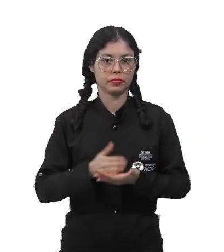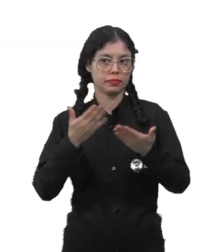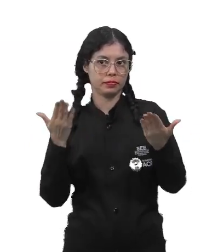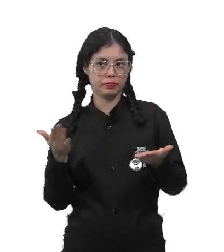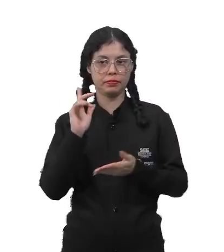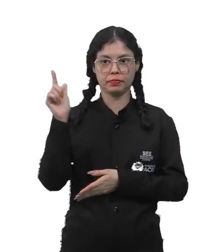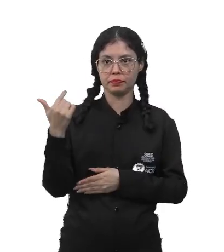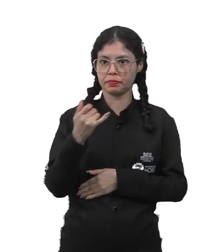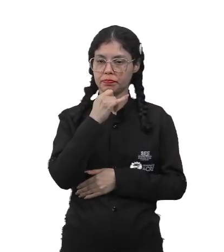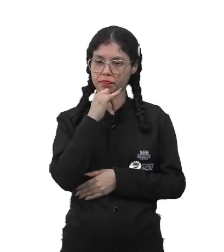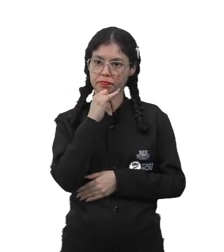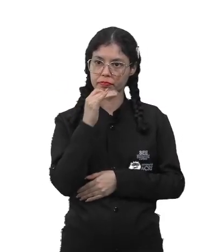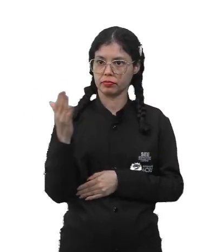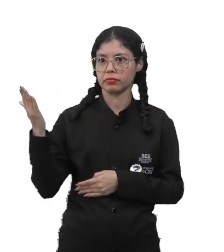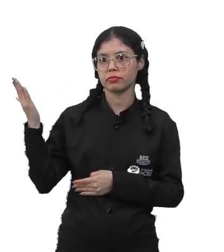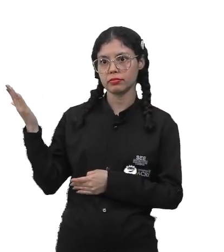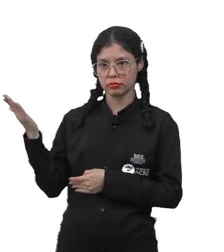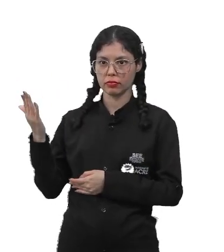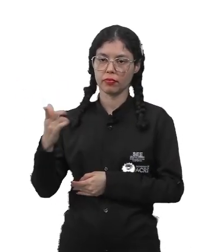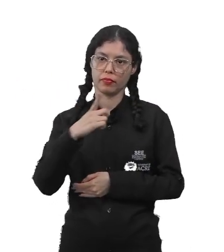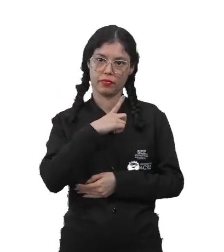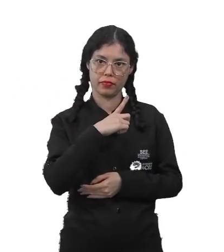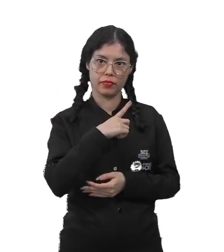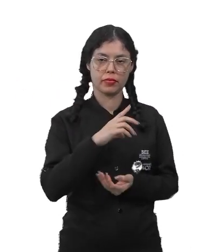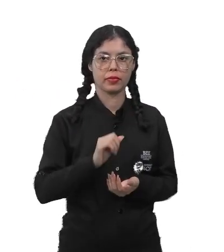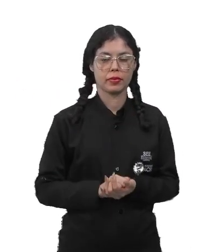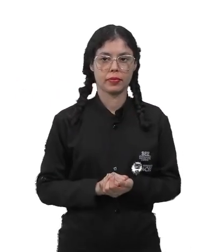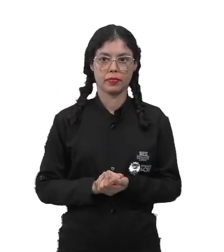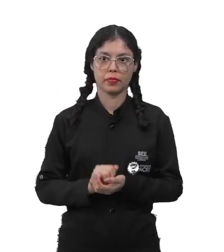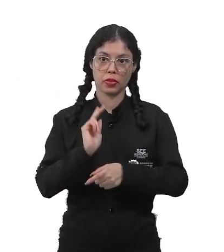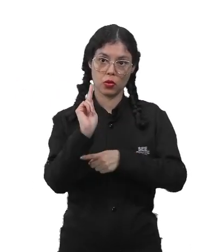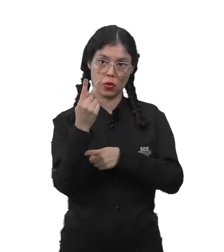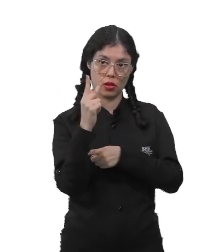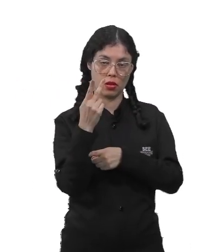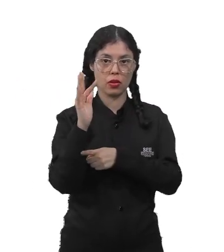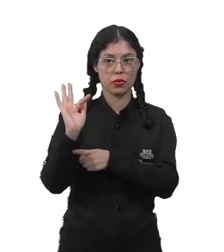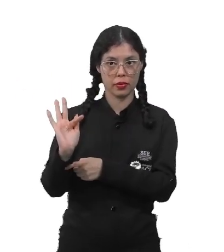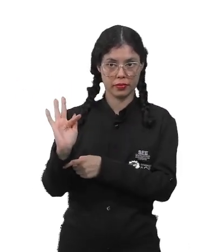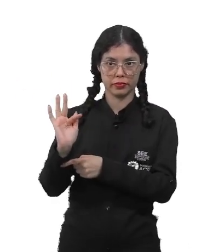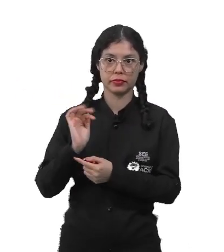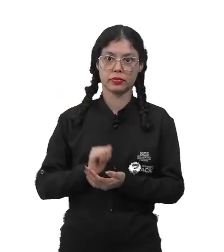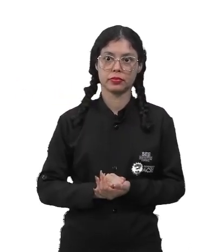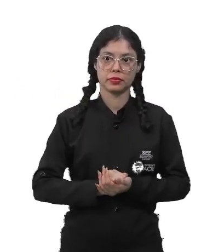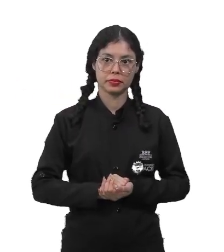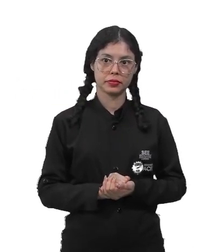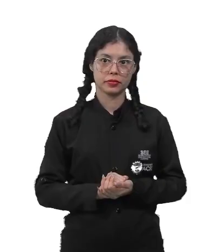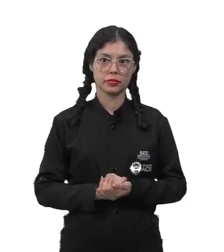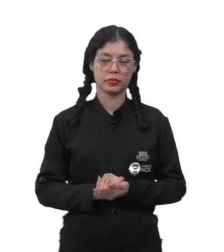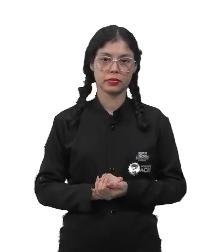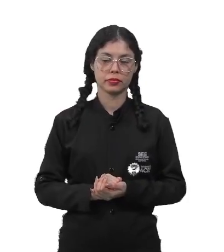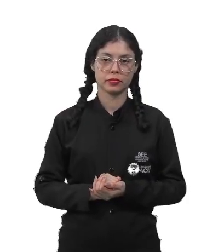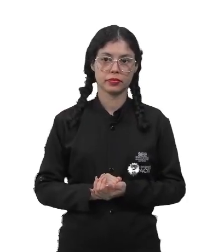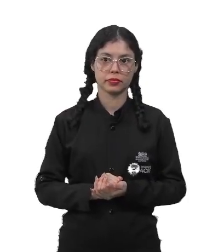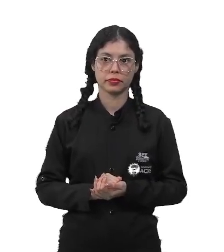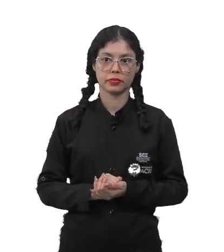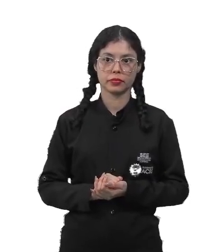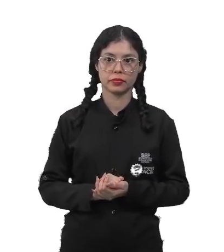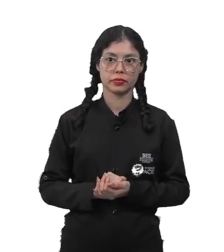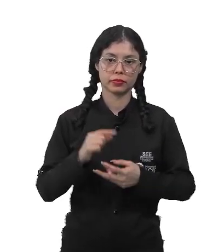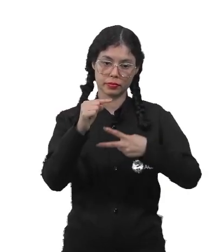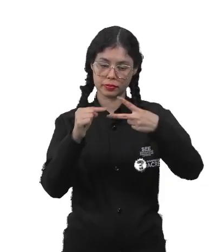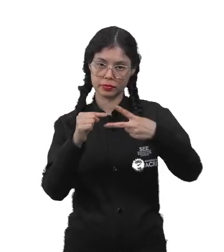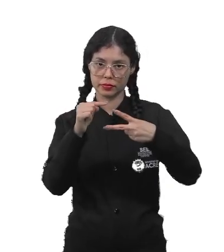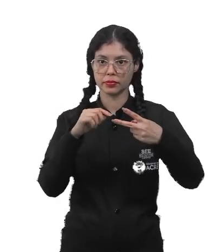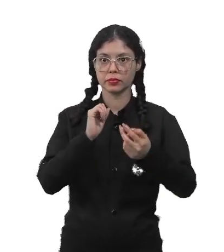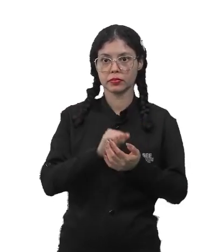Aí, outro exemplo aqui, ó. Eu tenho o H e o F, o hidrogênio e o flúor, tá bom?